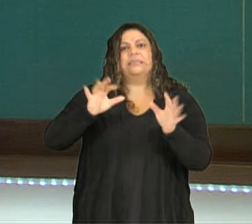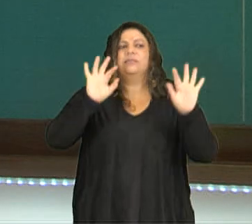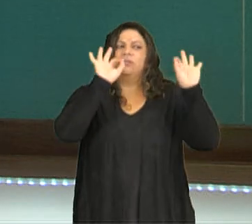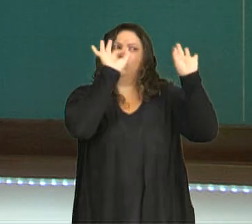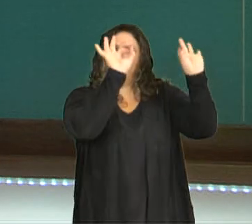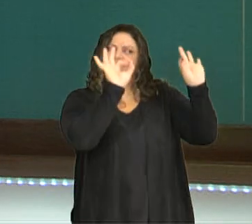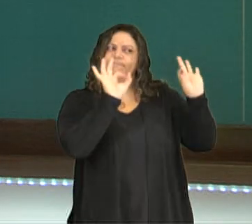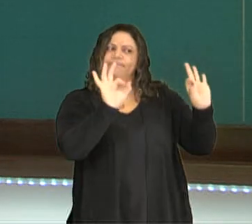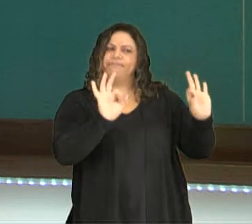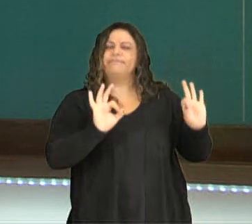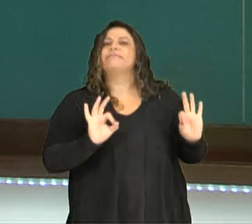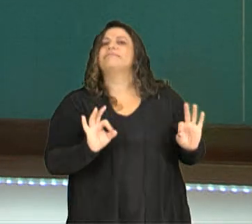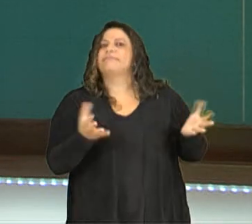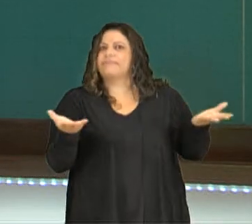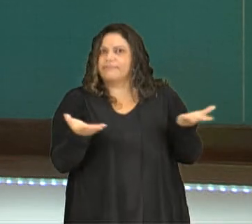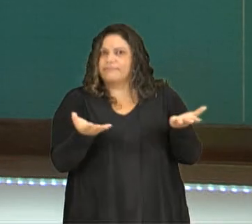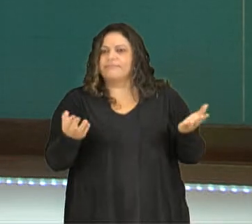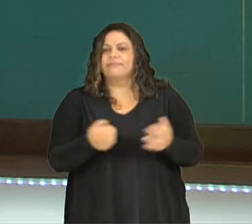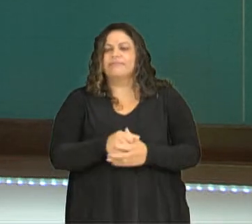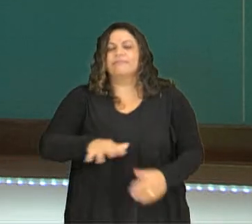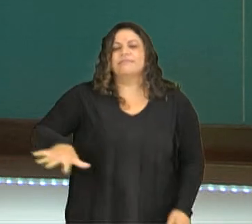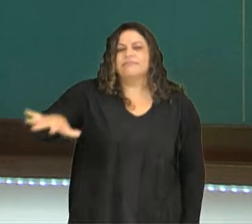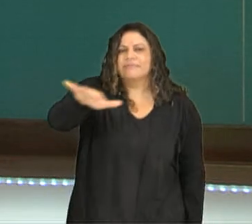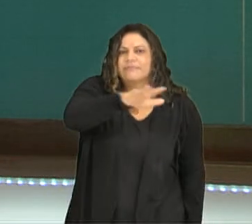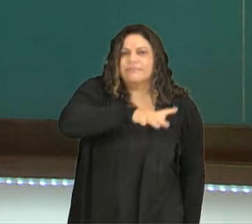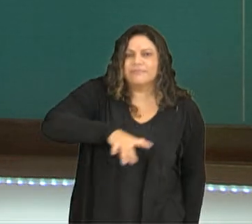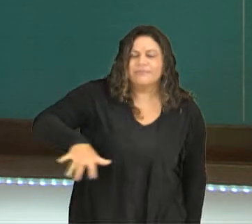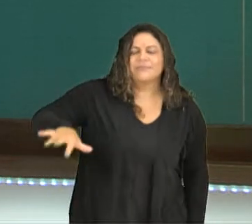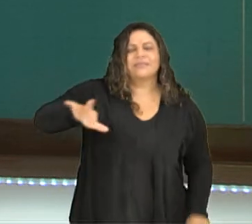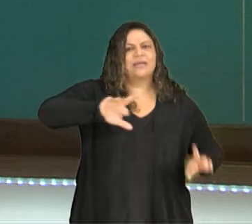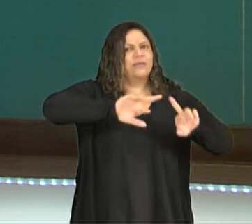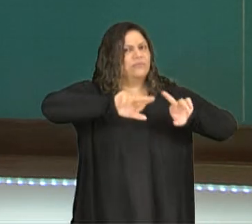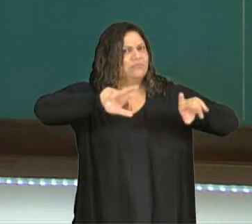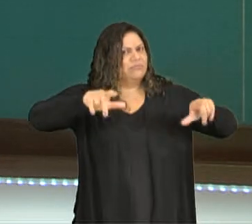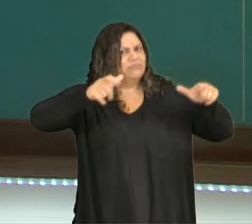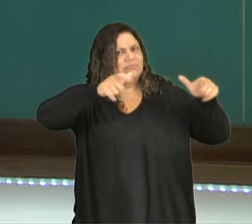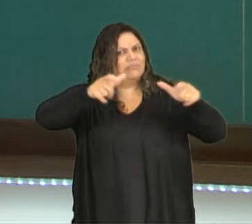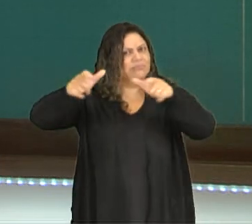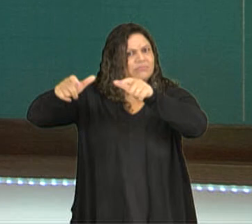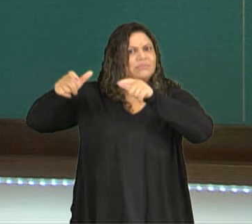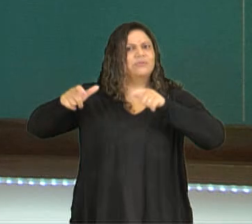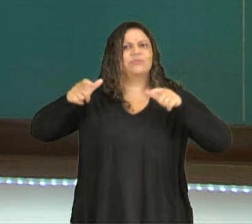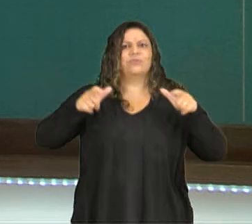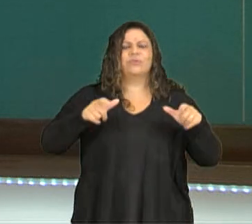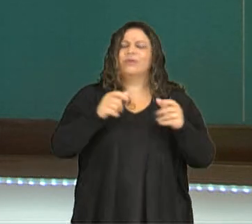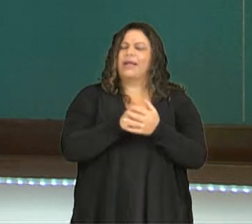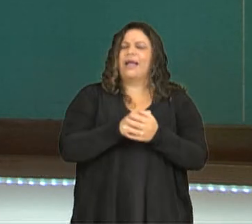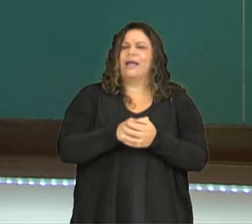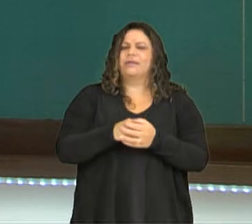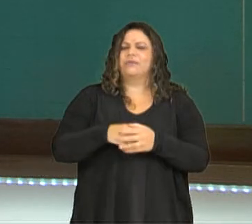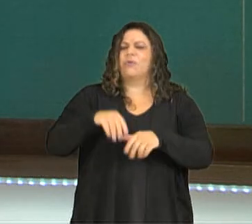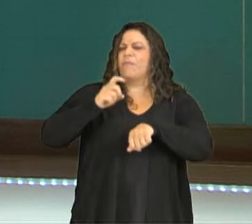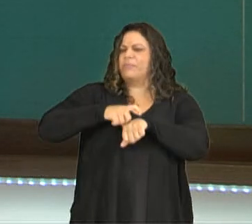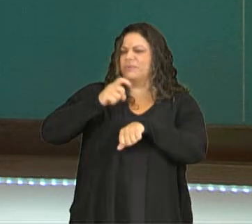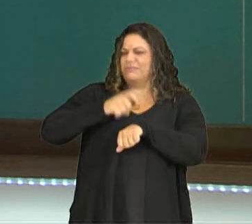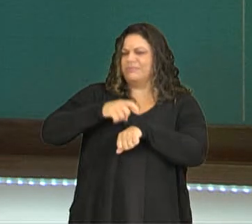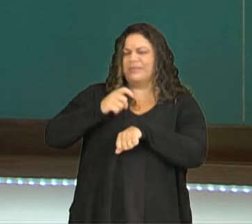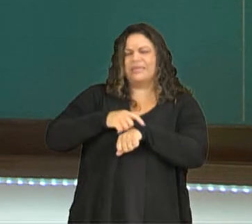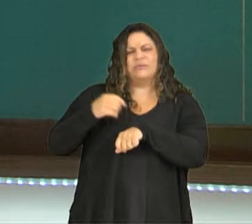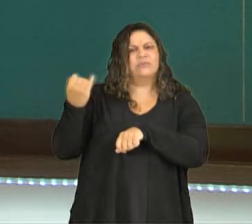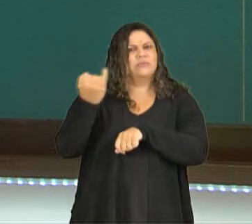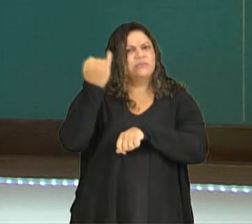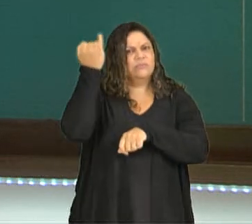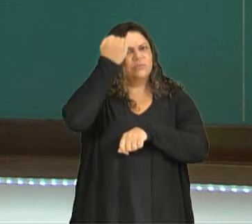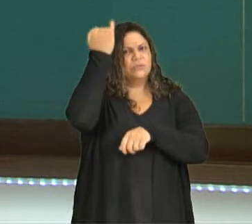chique, praticada em diversos ambientes, em diversos momentos sociais importantes e que chegou a